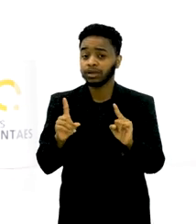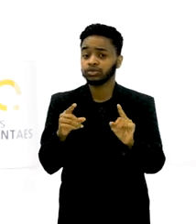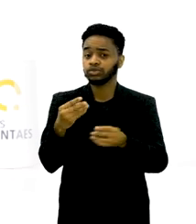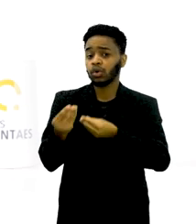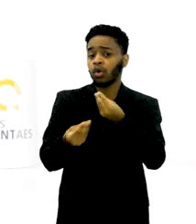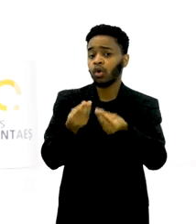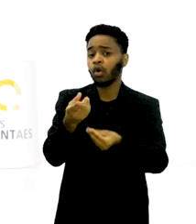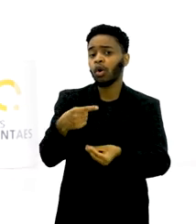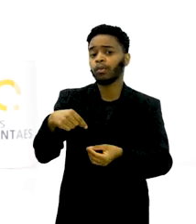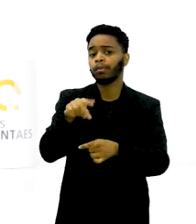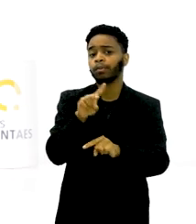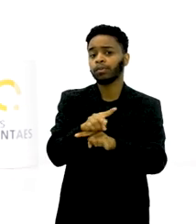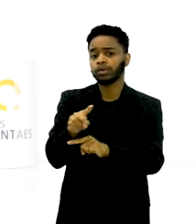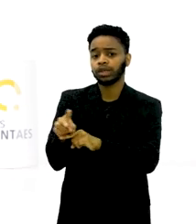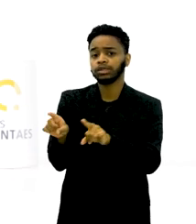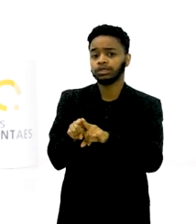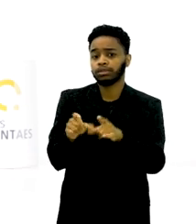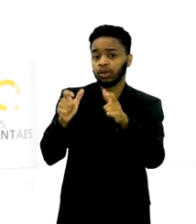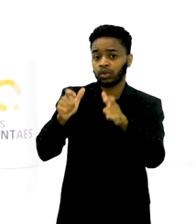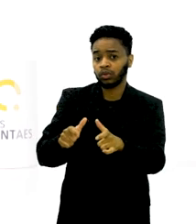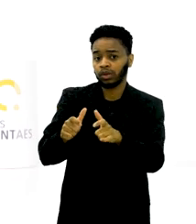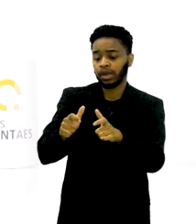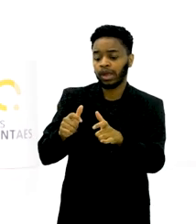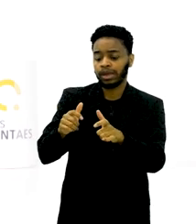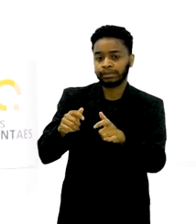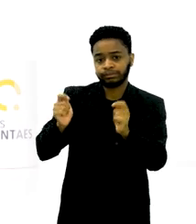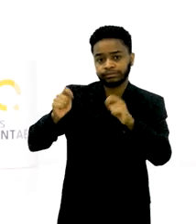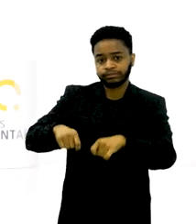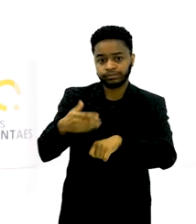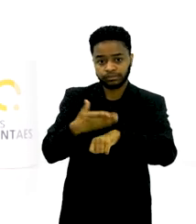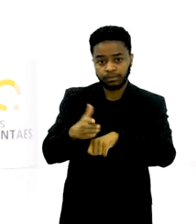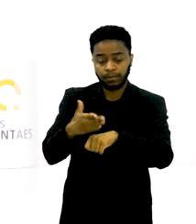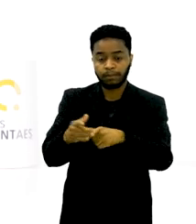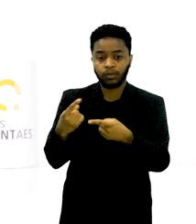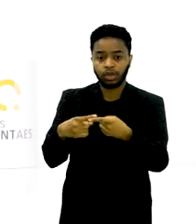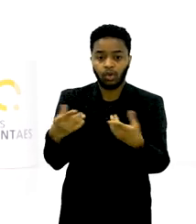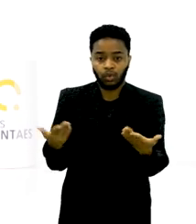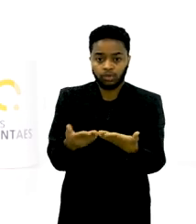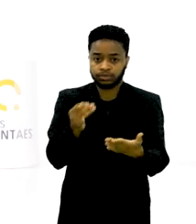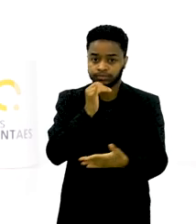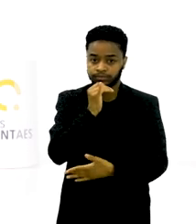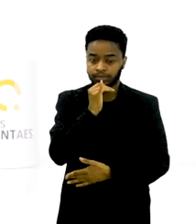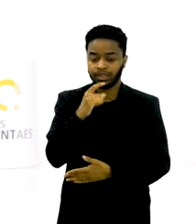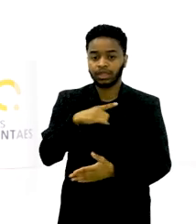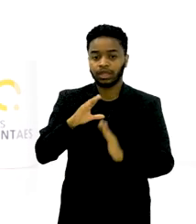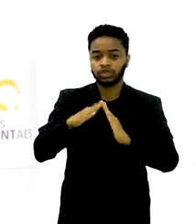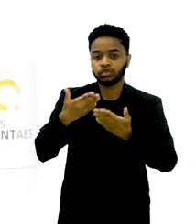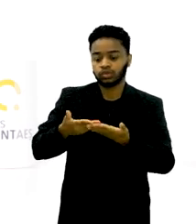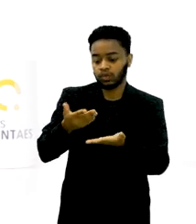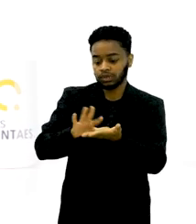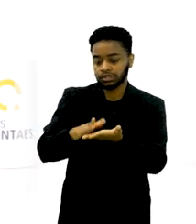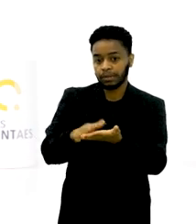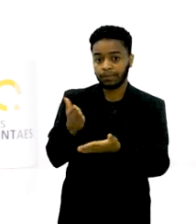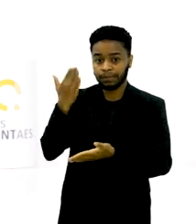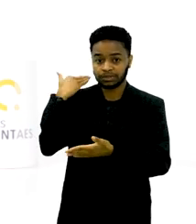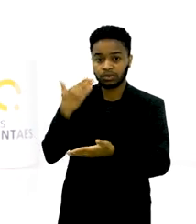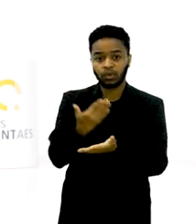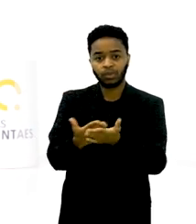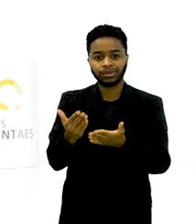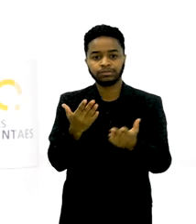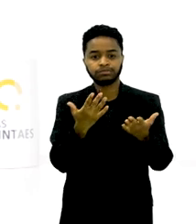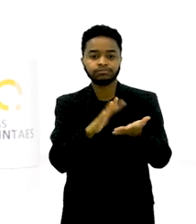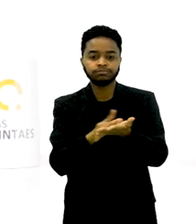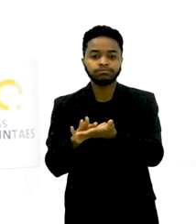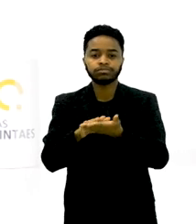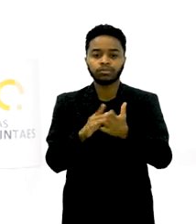como é que você protege inclusive os lugares de prática porque hoje você entra no numa escola de samba que antes começava com uma roda de samba